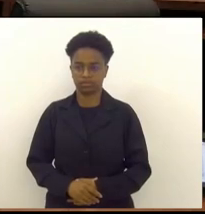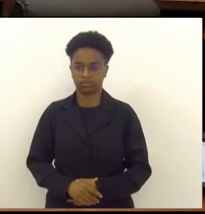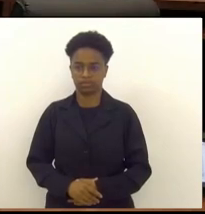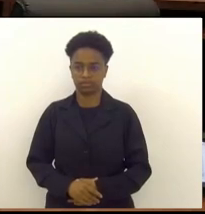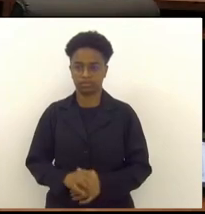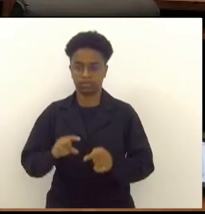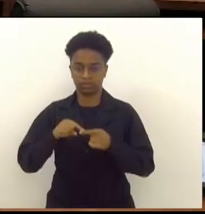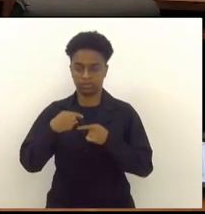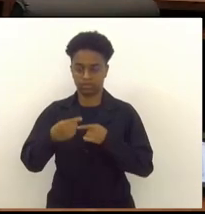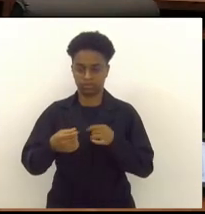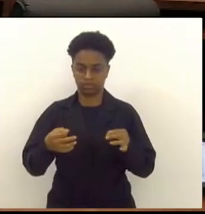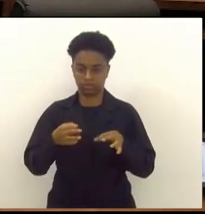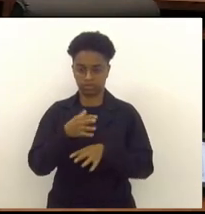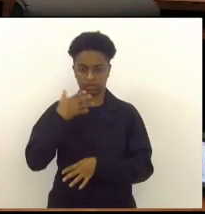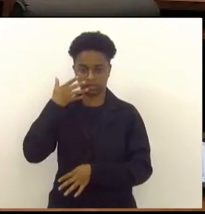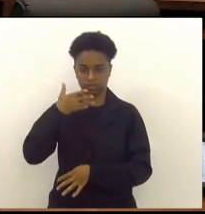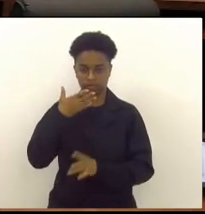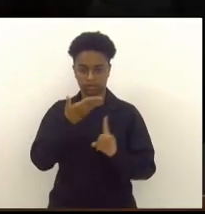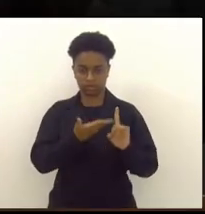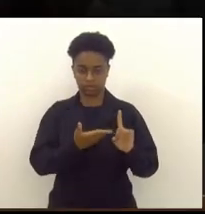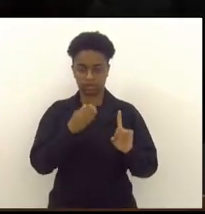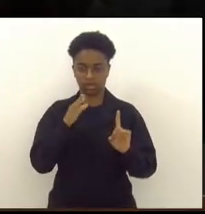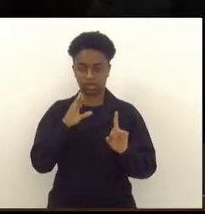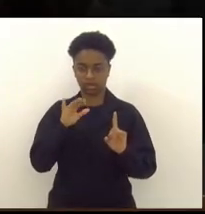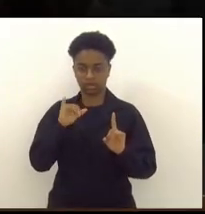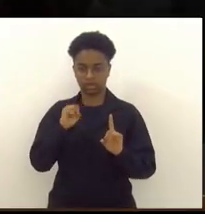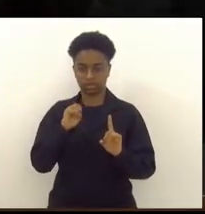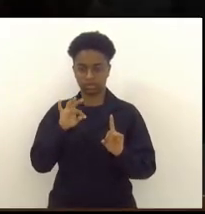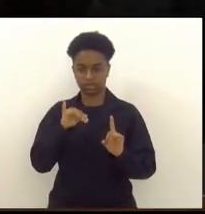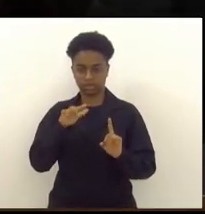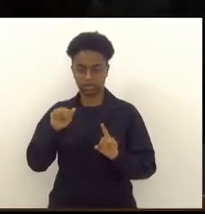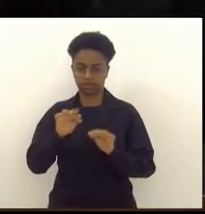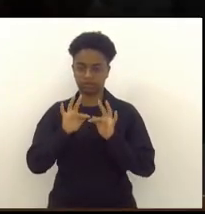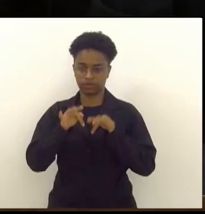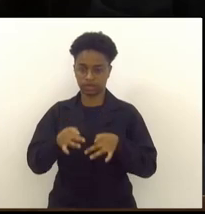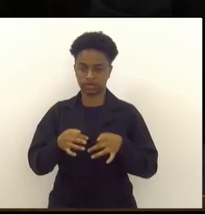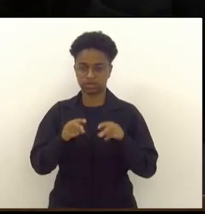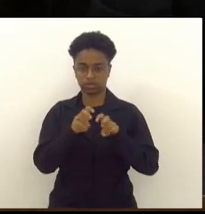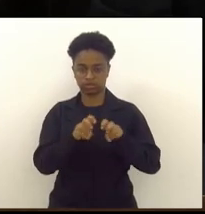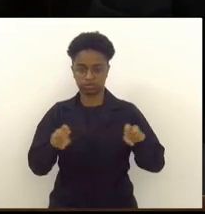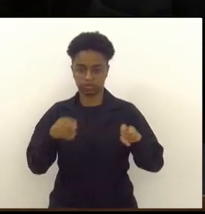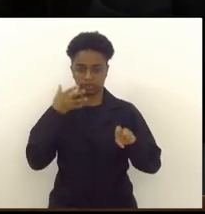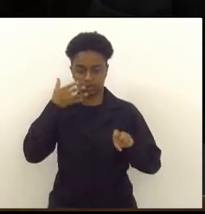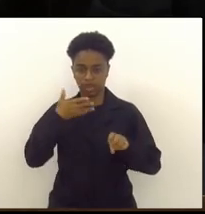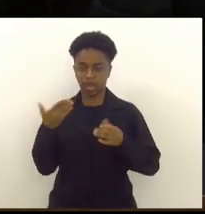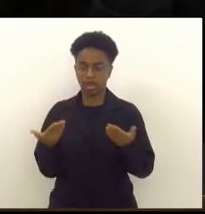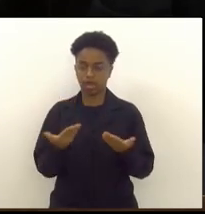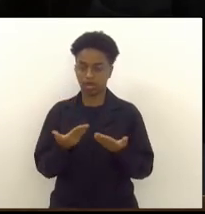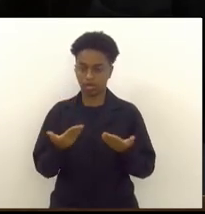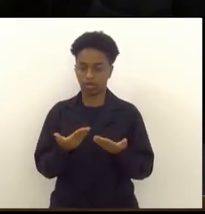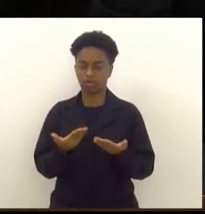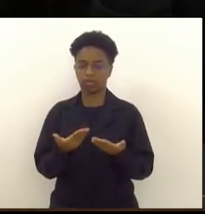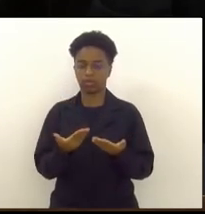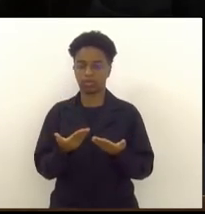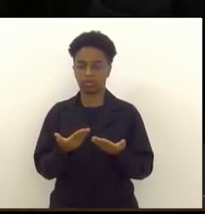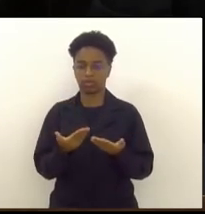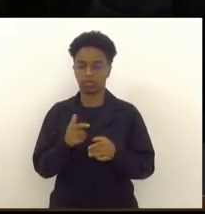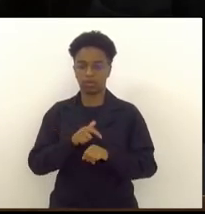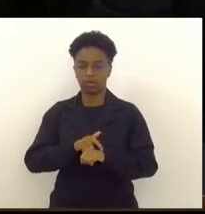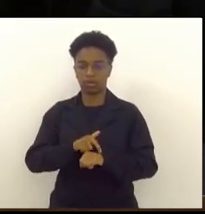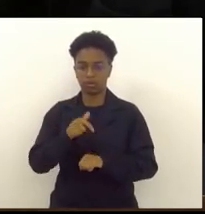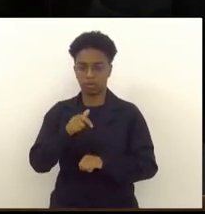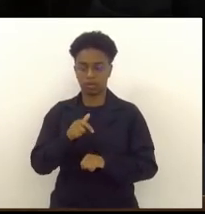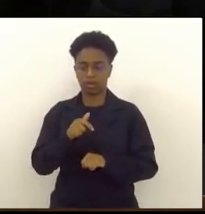Após a fala de doutora Cristina, encerramos o momento das falas aqui. Vamos passar agora, passamos para o